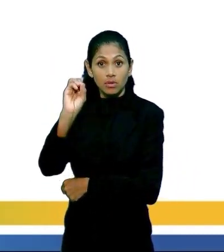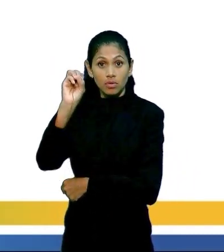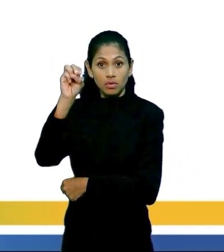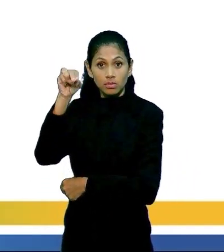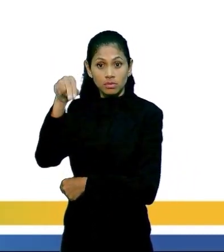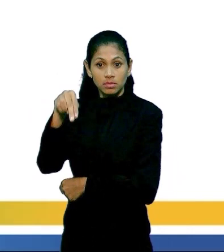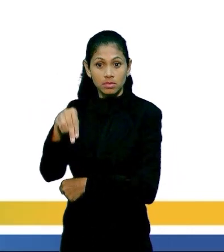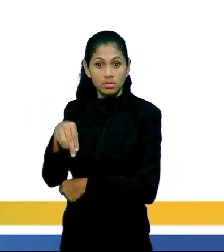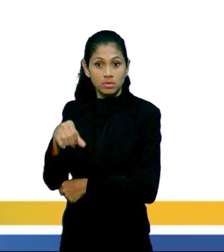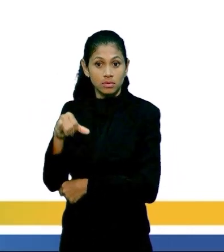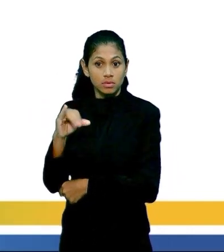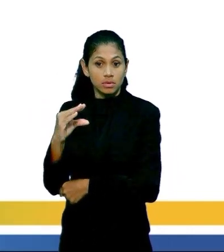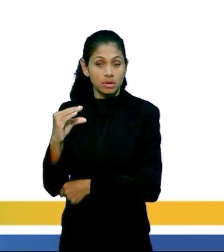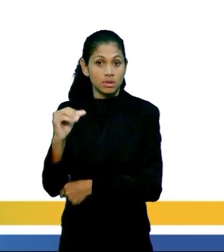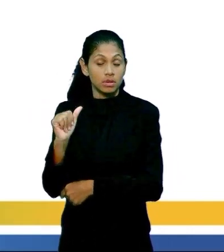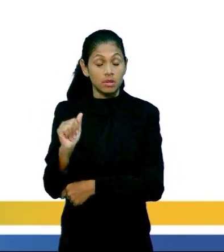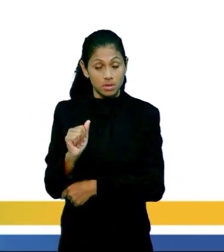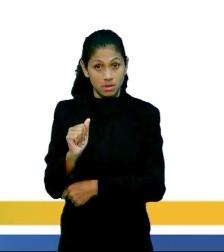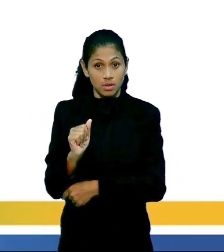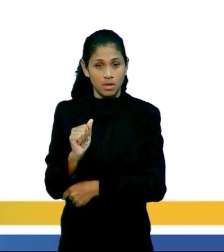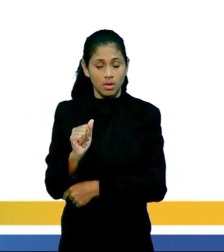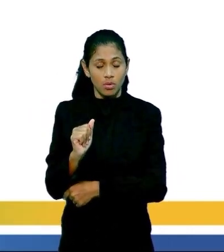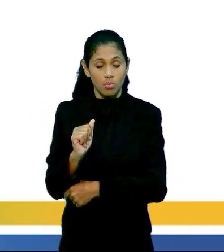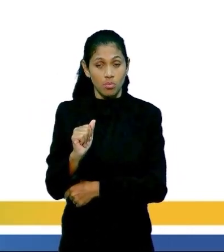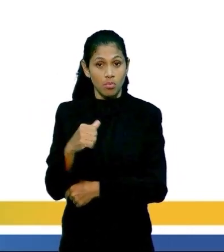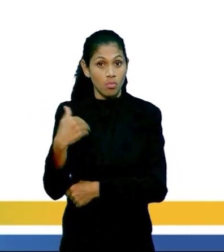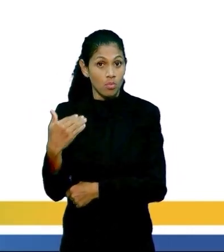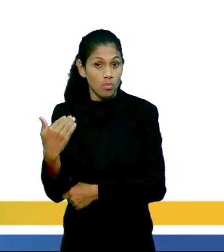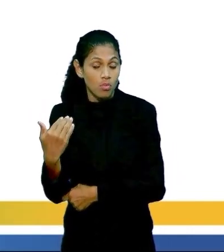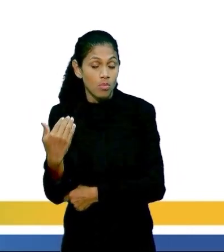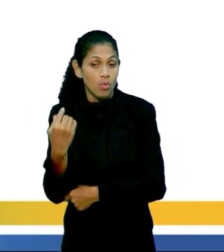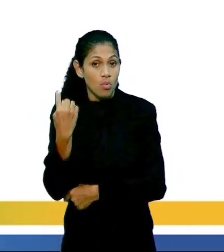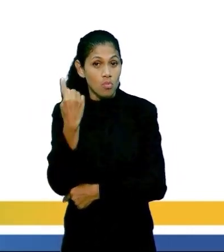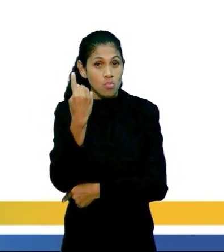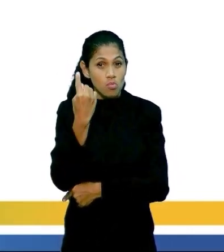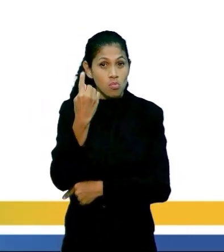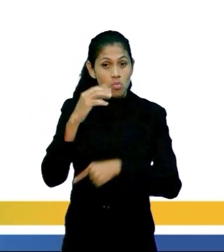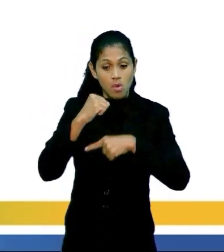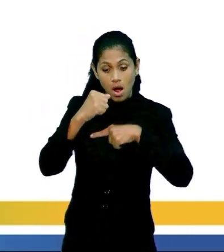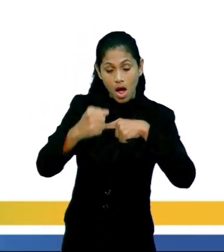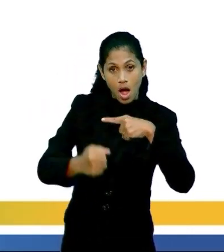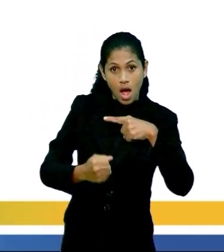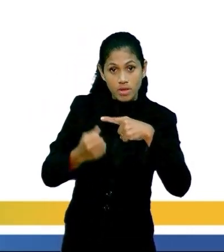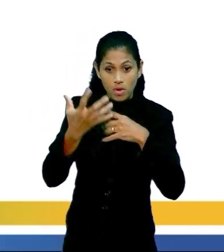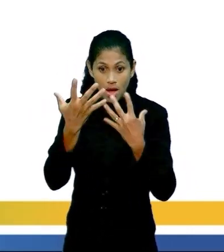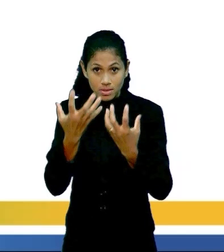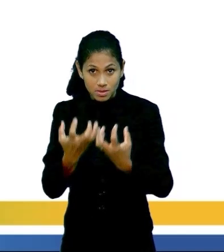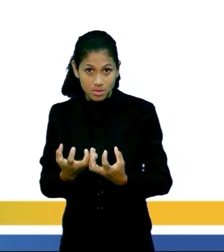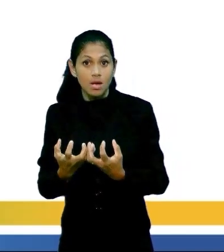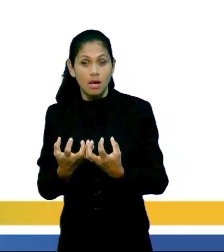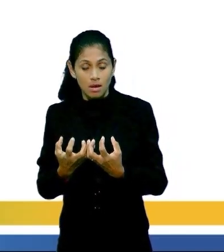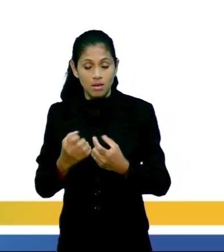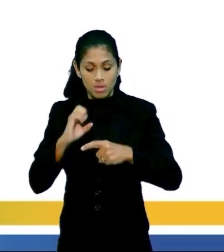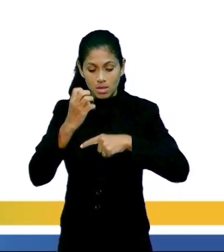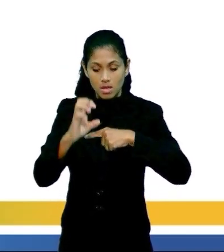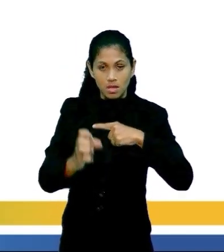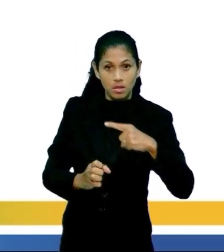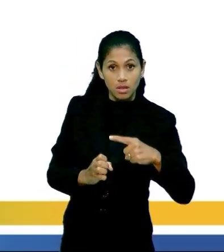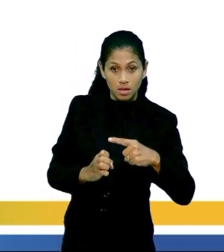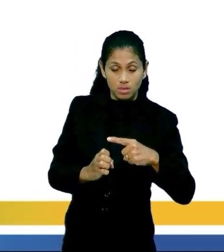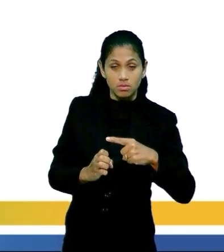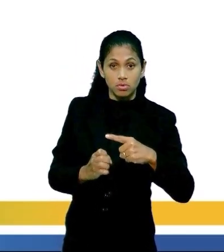para adiantar para vocês, que é quando um átomo perde elétron e outro átomo ganha, certo? Nós vamos ter